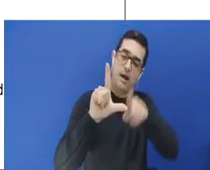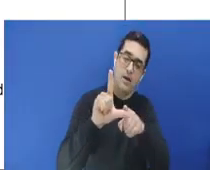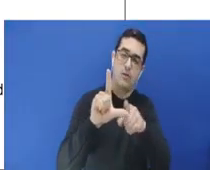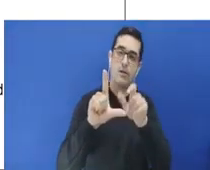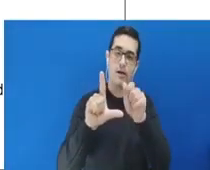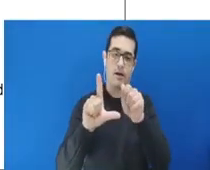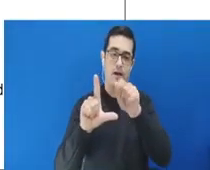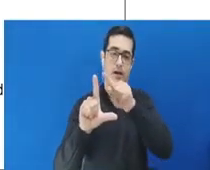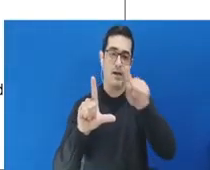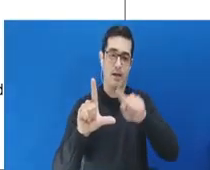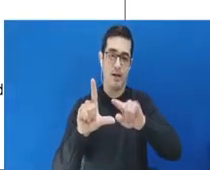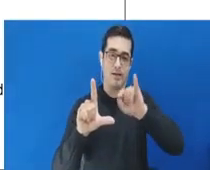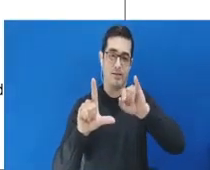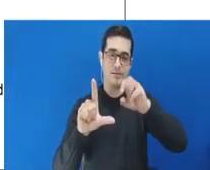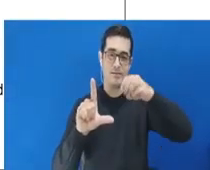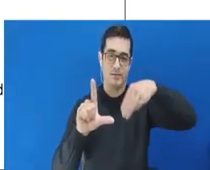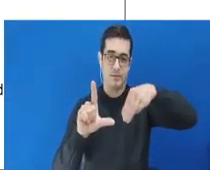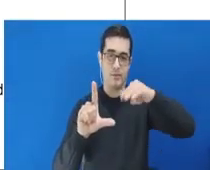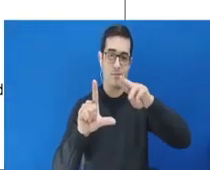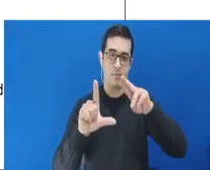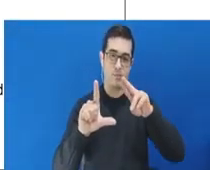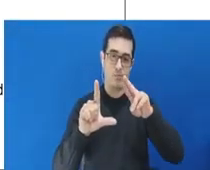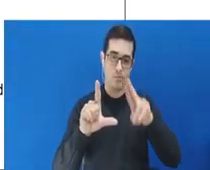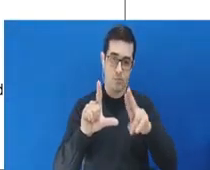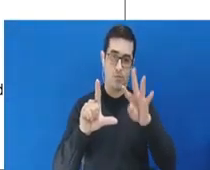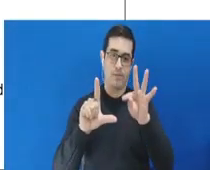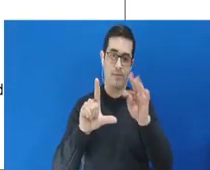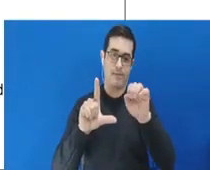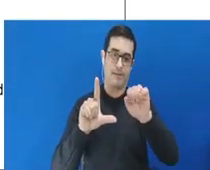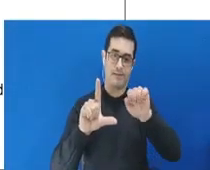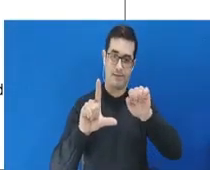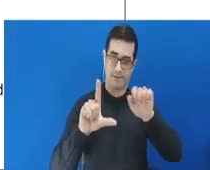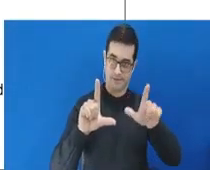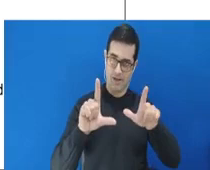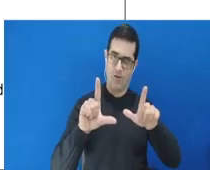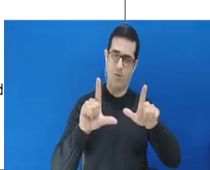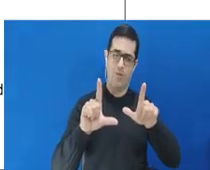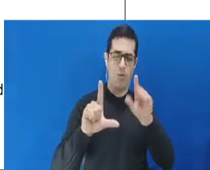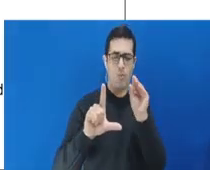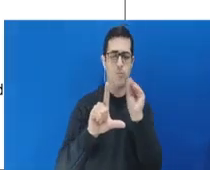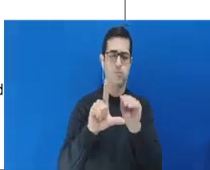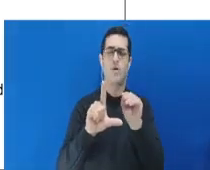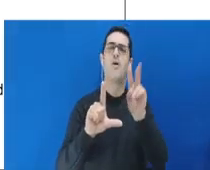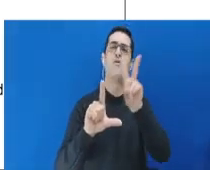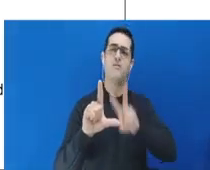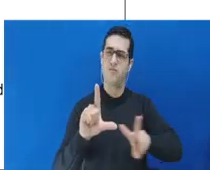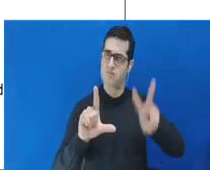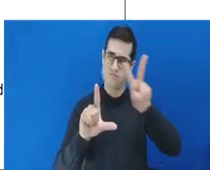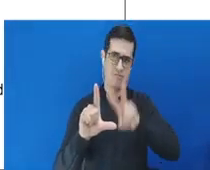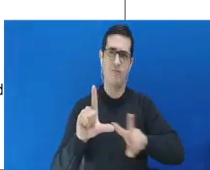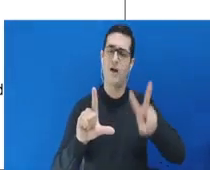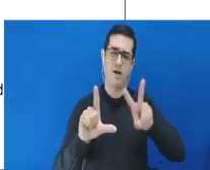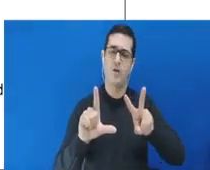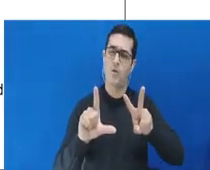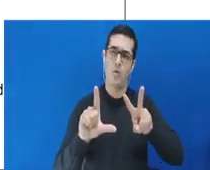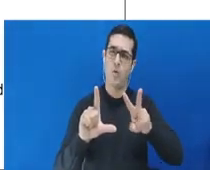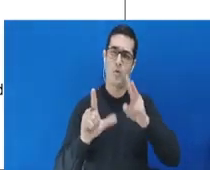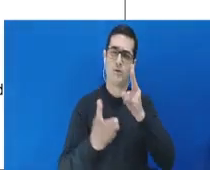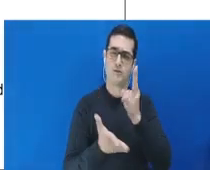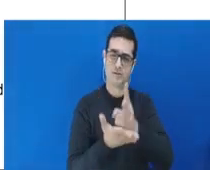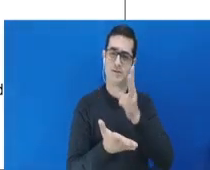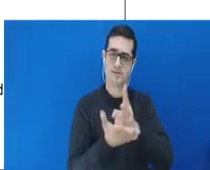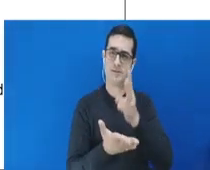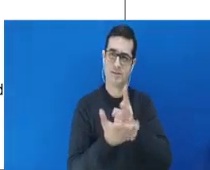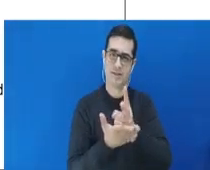tinha valores fixos, ou seja, uma restrição no ângulo também formado. E aqui surge o nosso